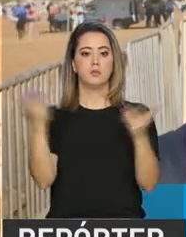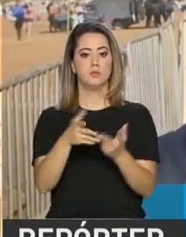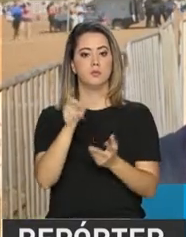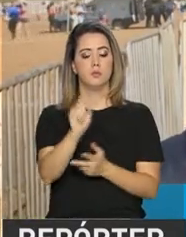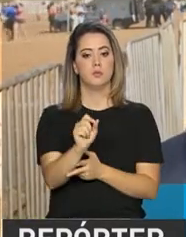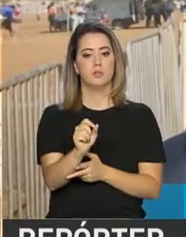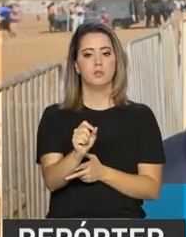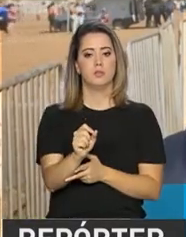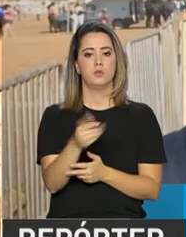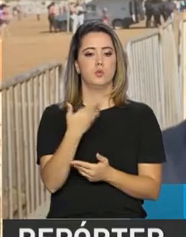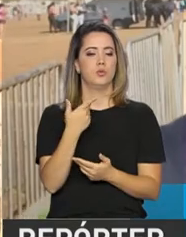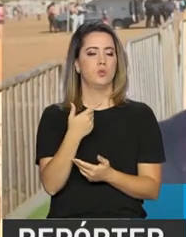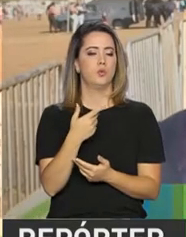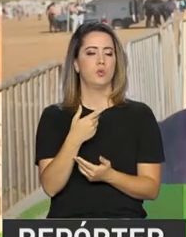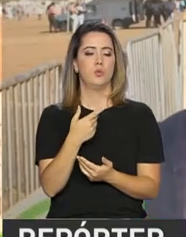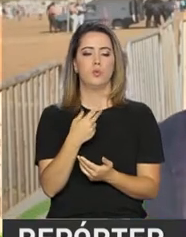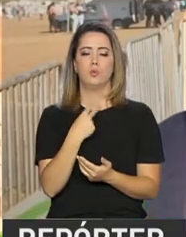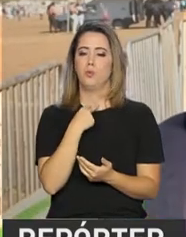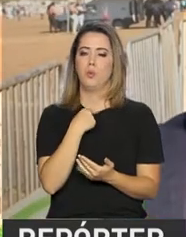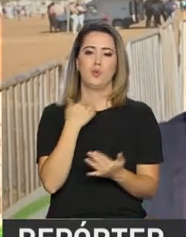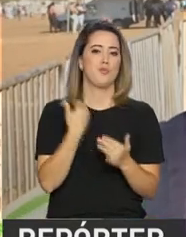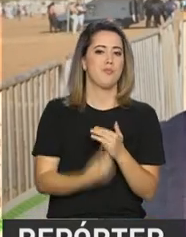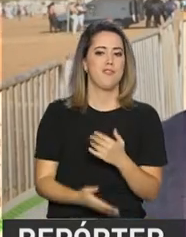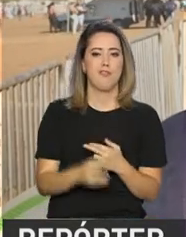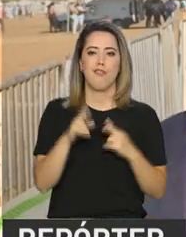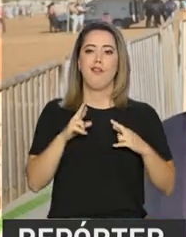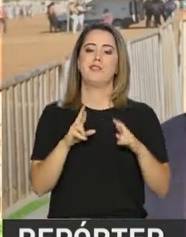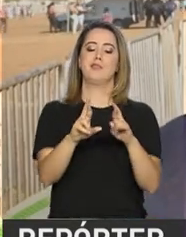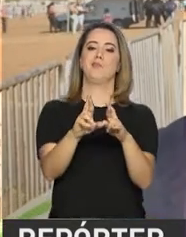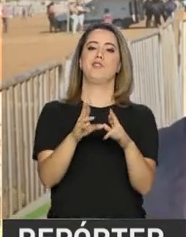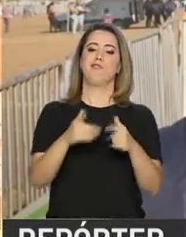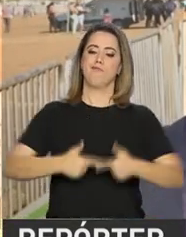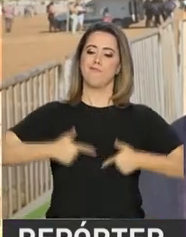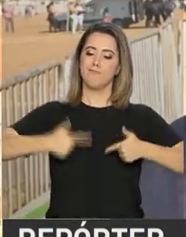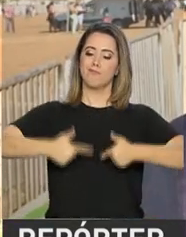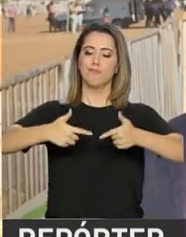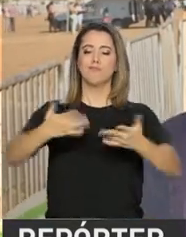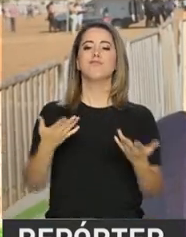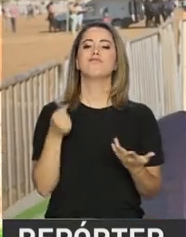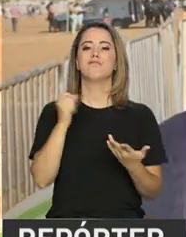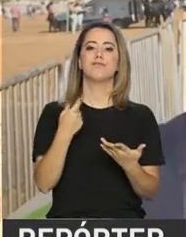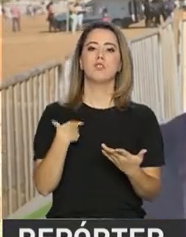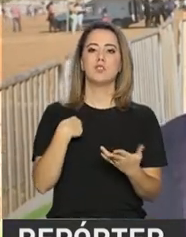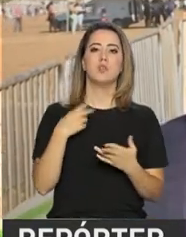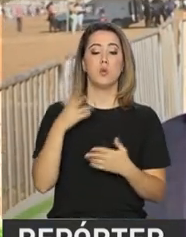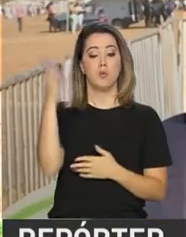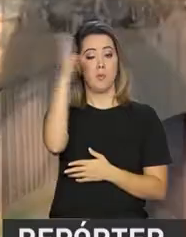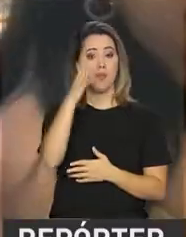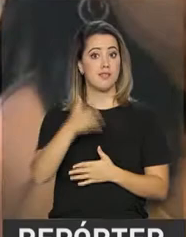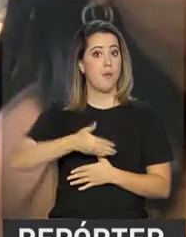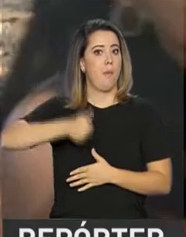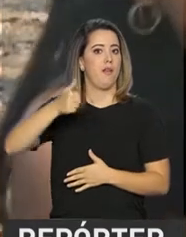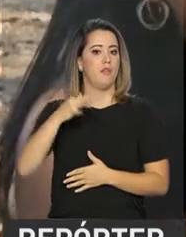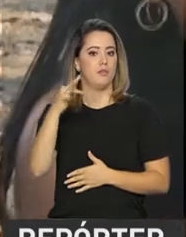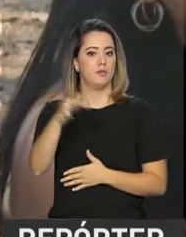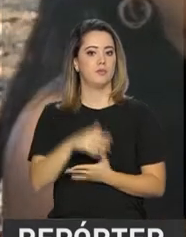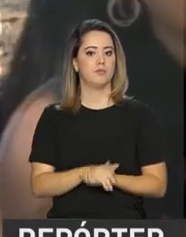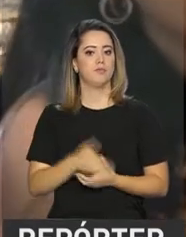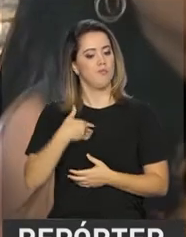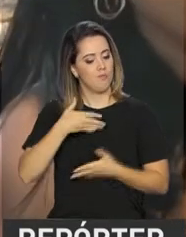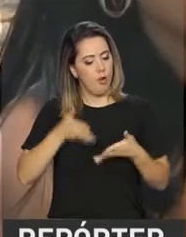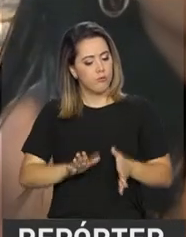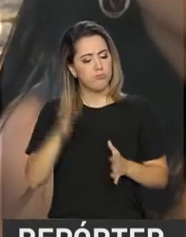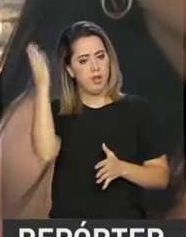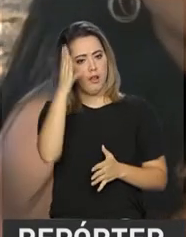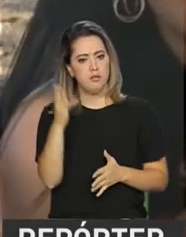não perder a esperança de continuar lutando de continuar a a esperança de tempo para um brasil melhor sou brasileira